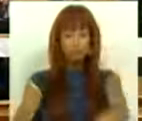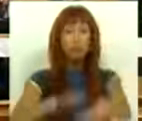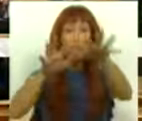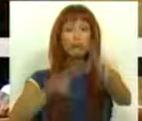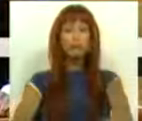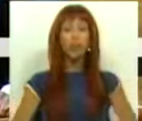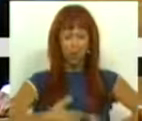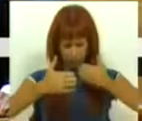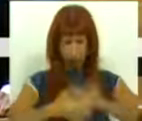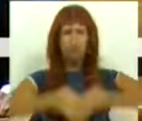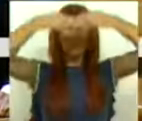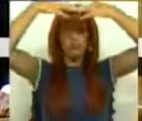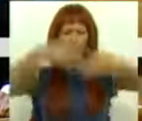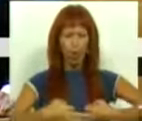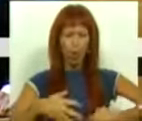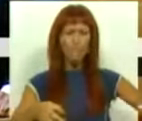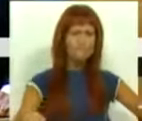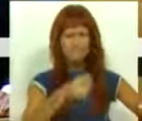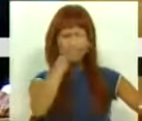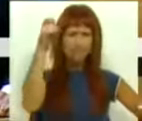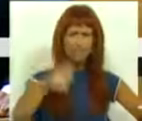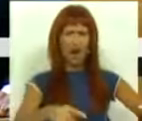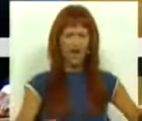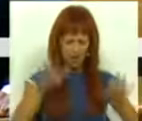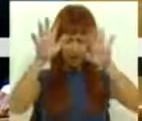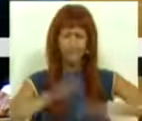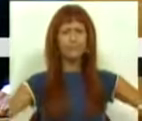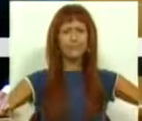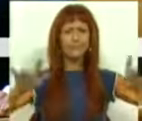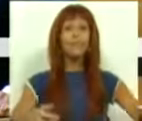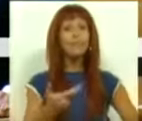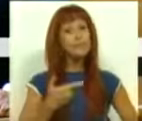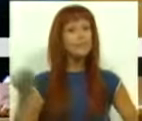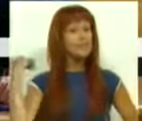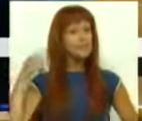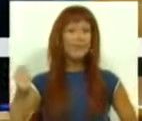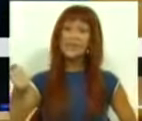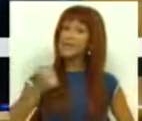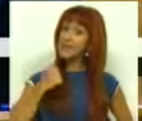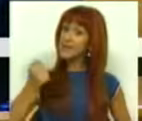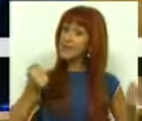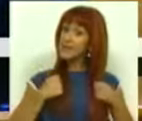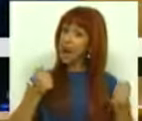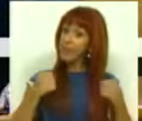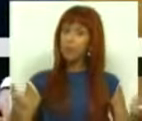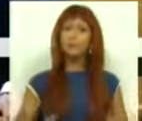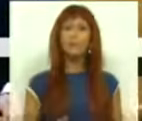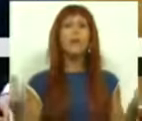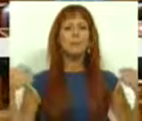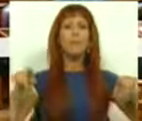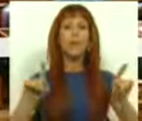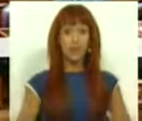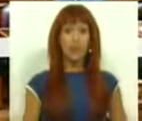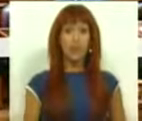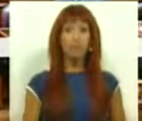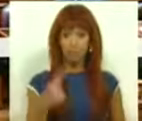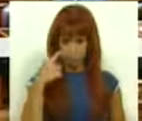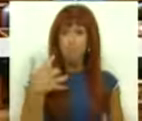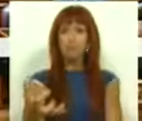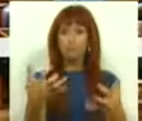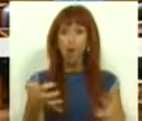manifestaram ordeiramente, pacificamente e com tranquilidade no passado sábado. Mas também se